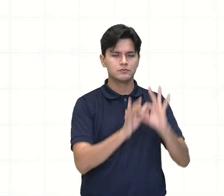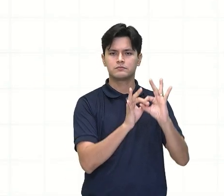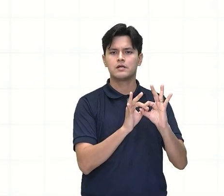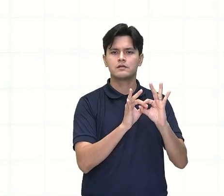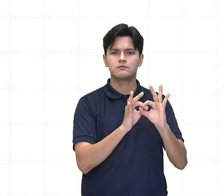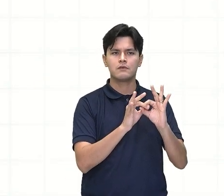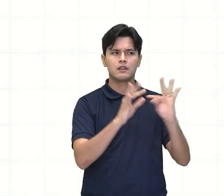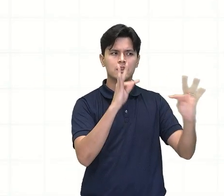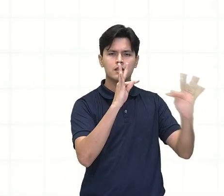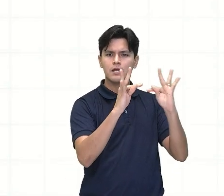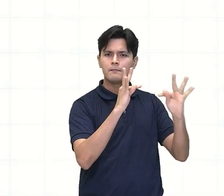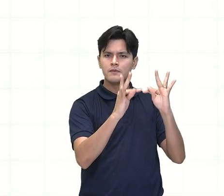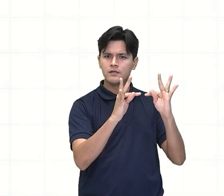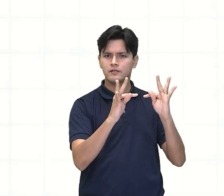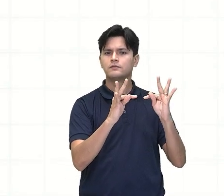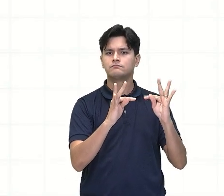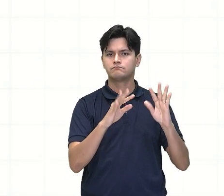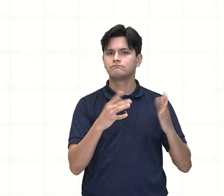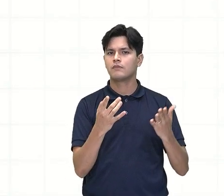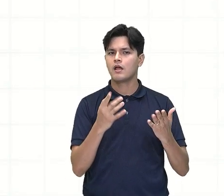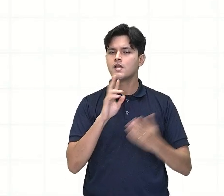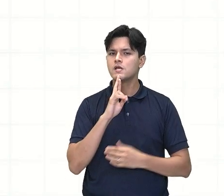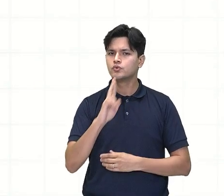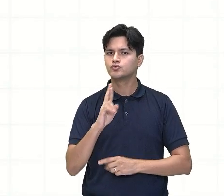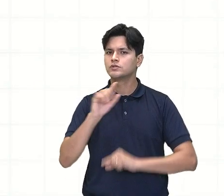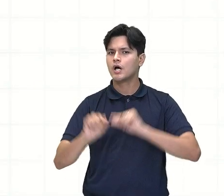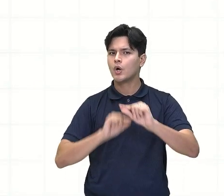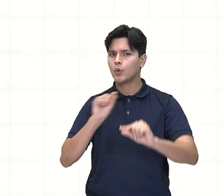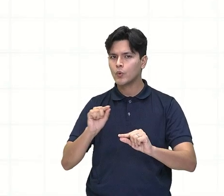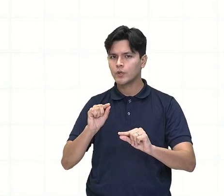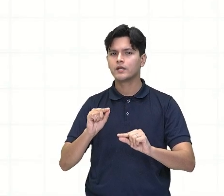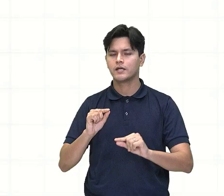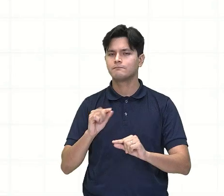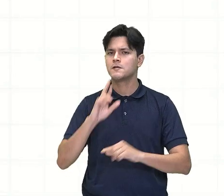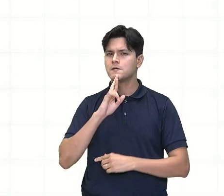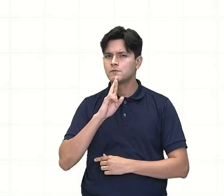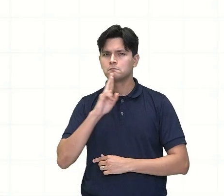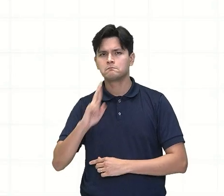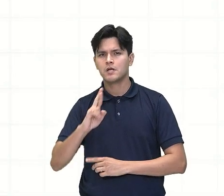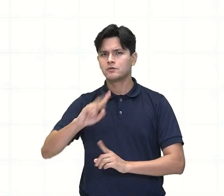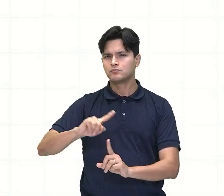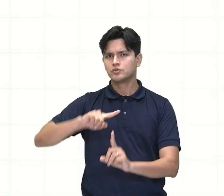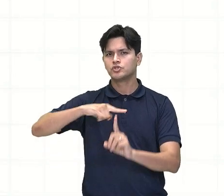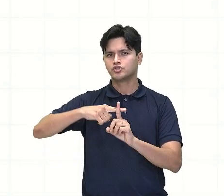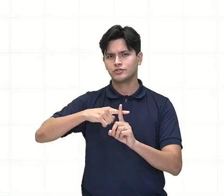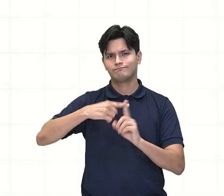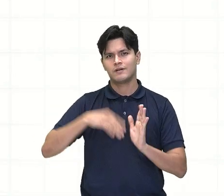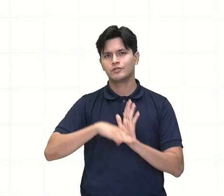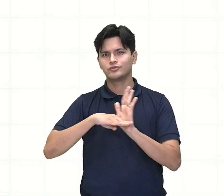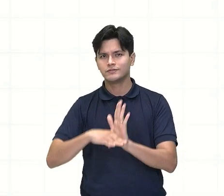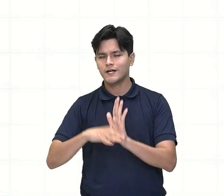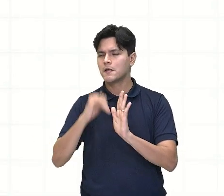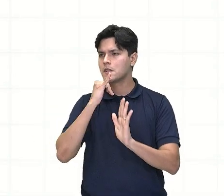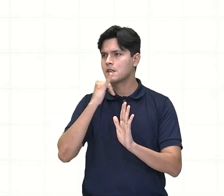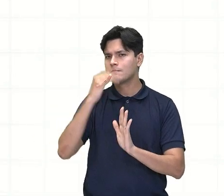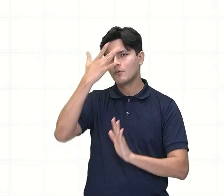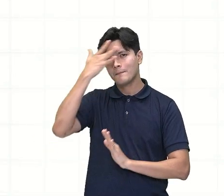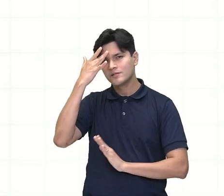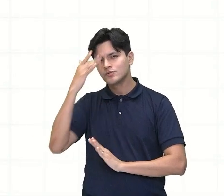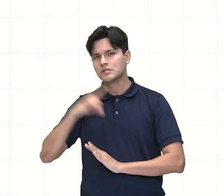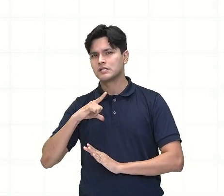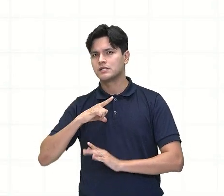como depressão e ansiedade. Existem psicoterapias que incluem discussões sobre crenças religiosas ou